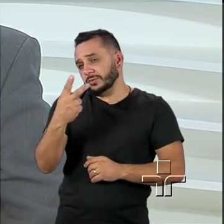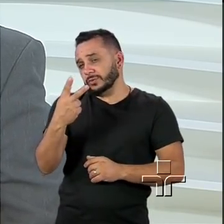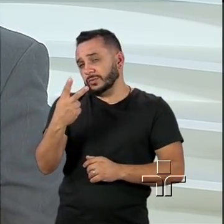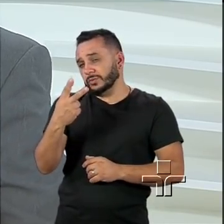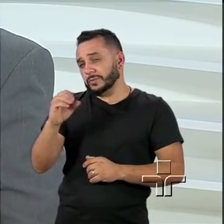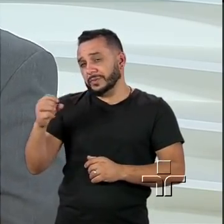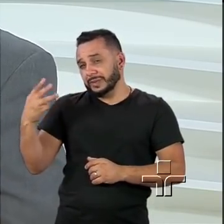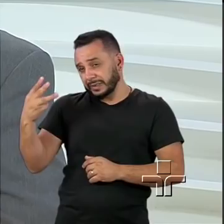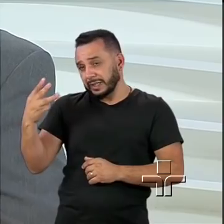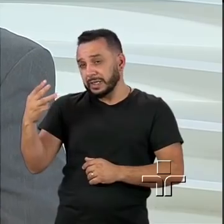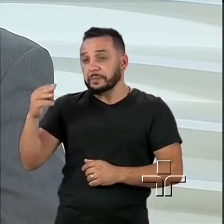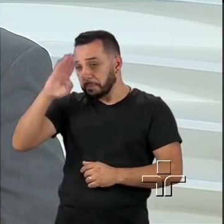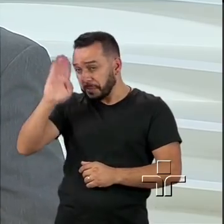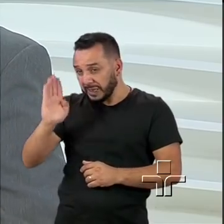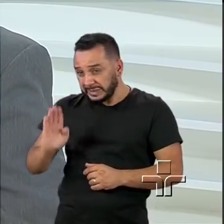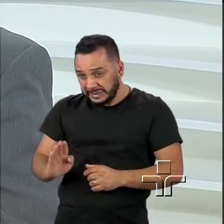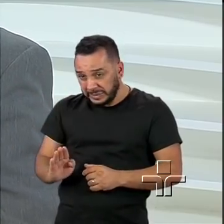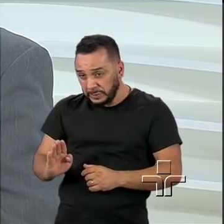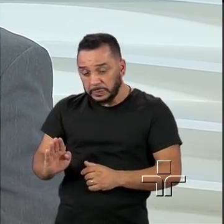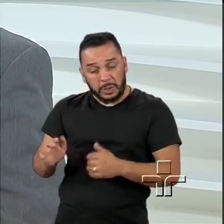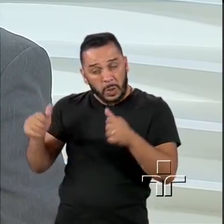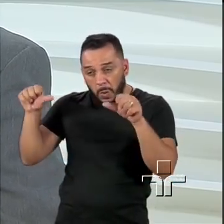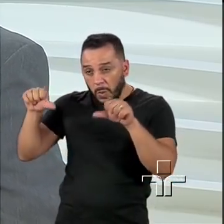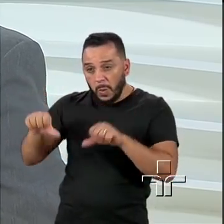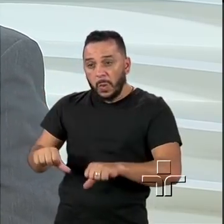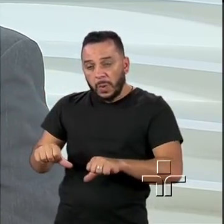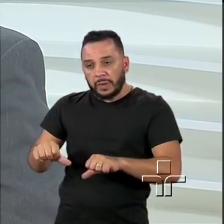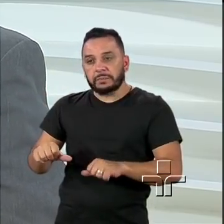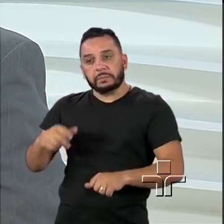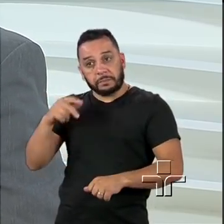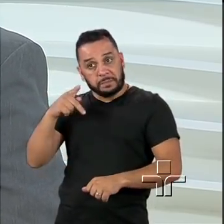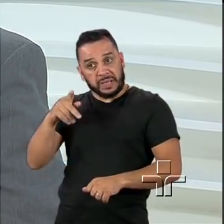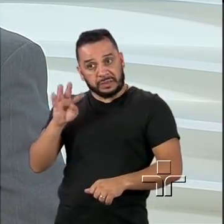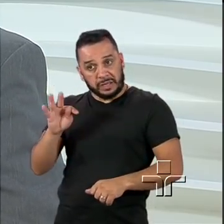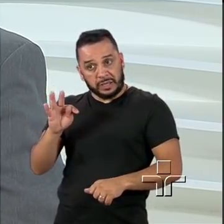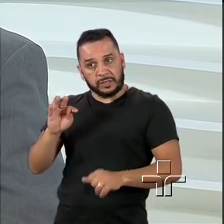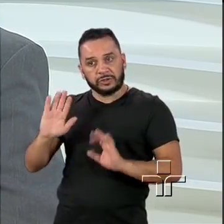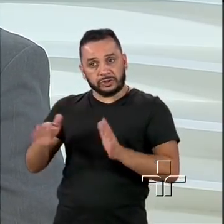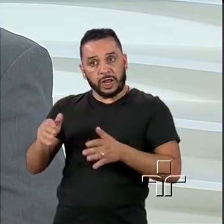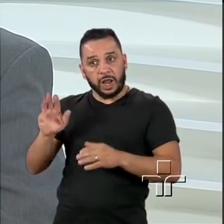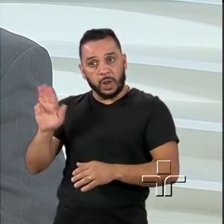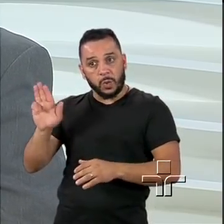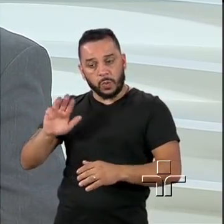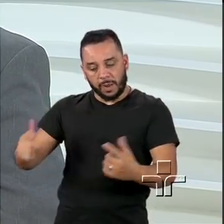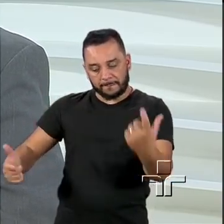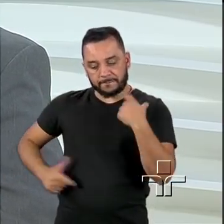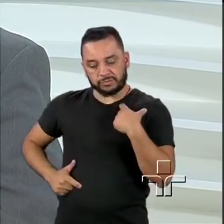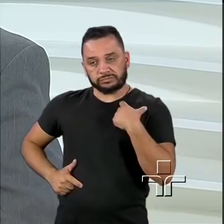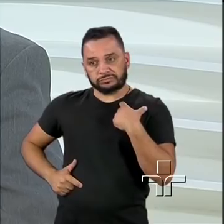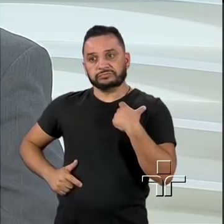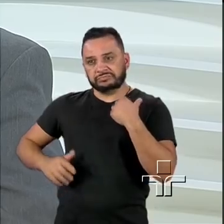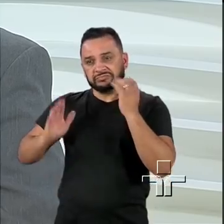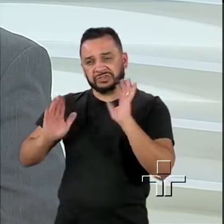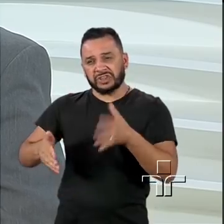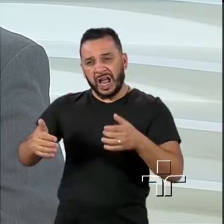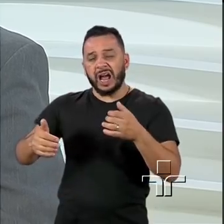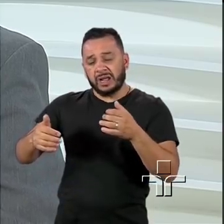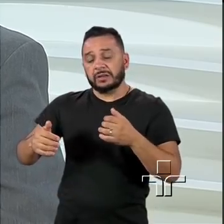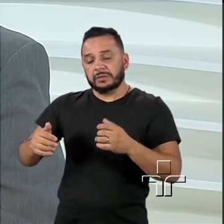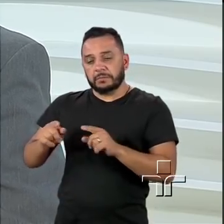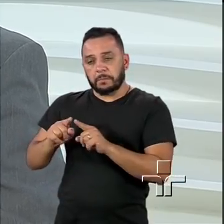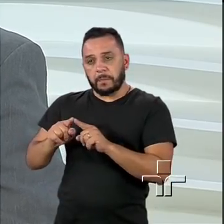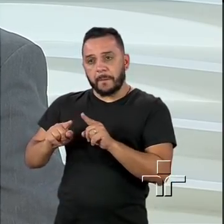o Brasil estava no atoleiro. Estava no atoleiro porque inflação de janeiro de 2003 projetada para 36% ao